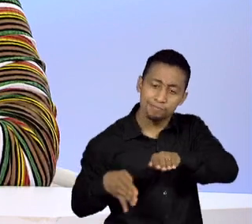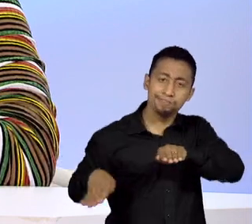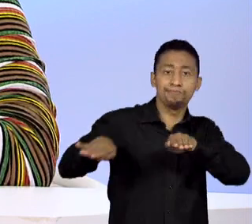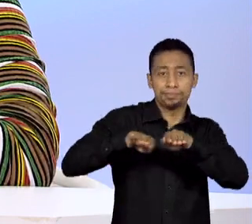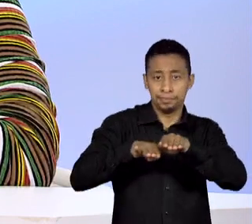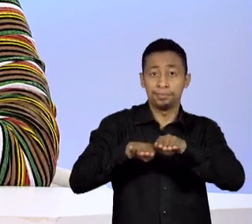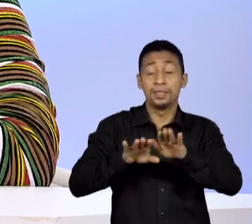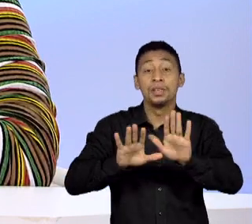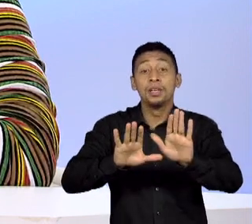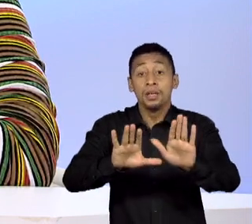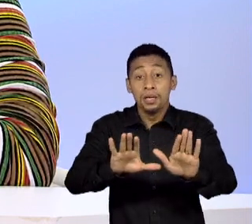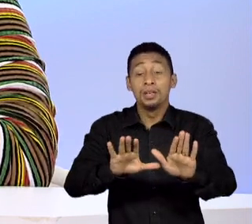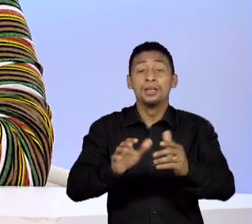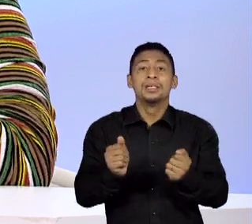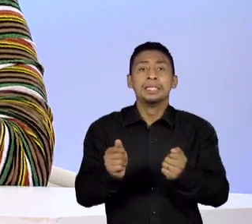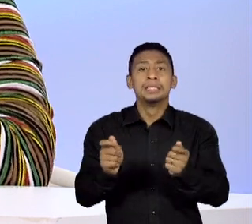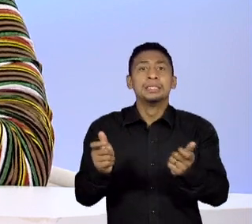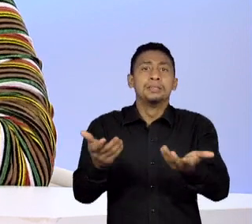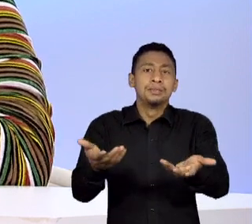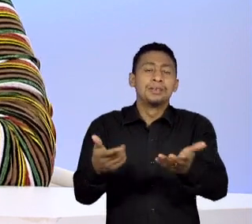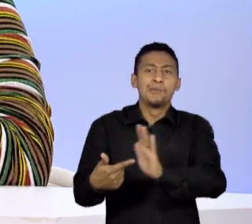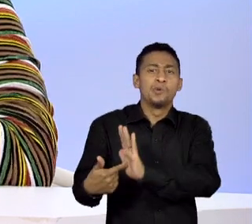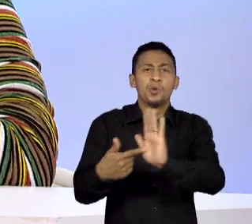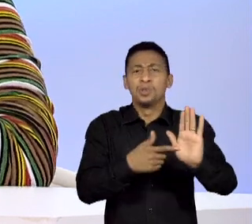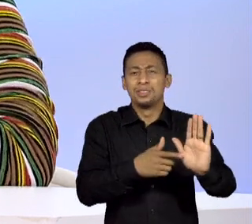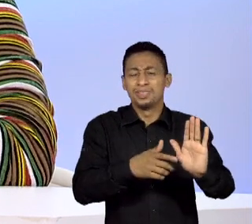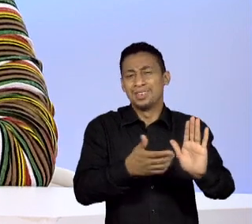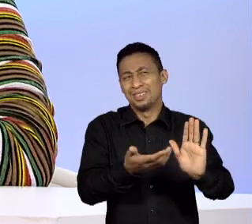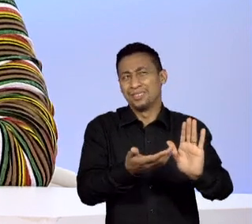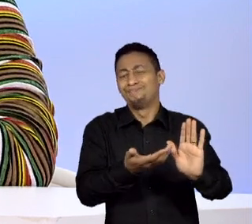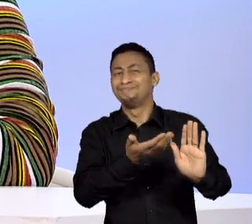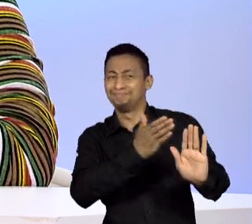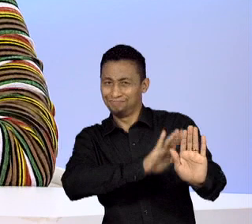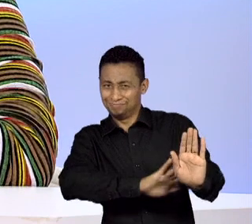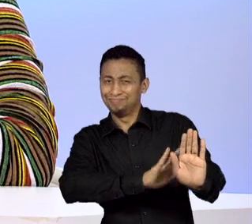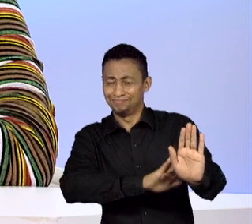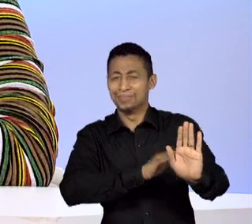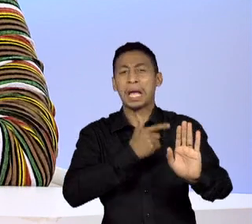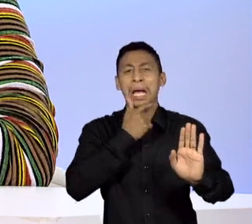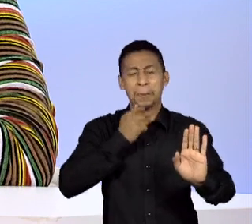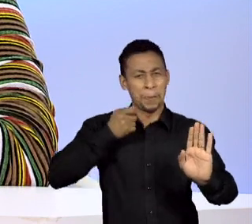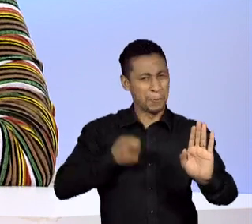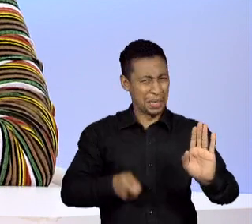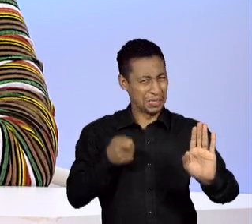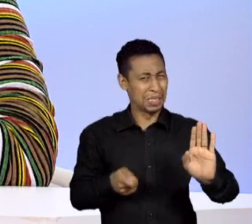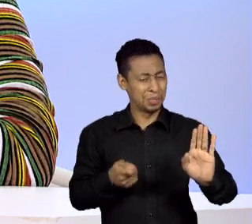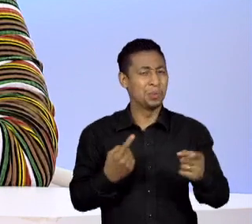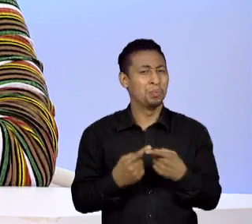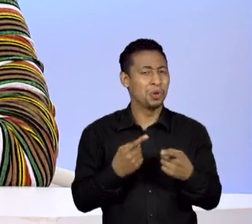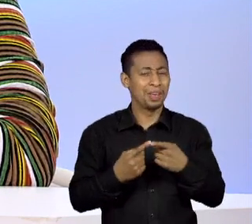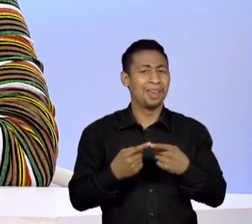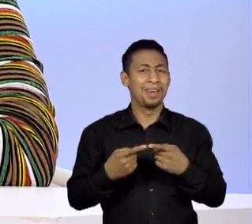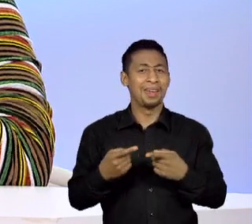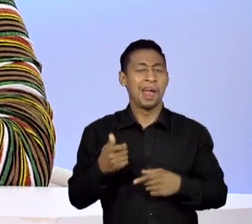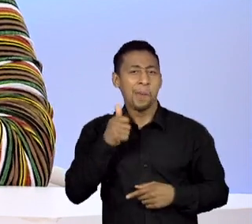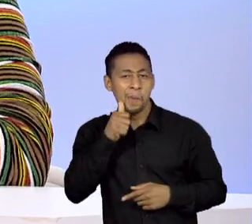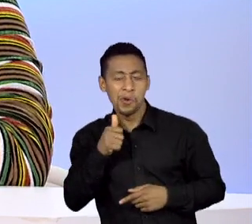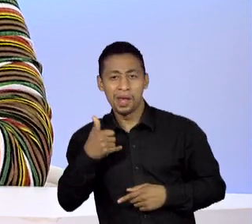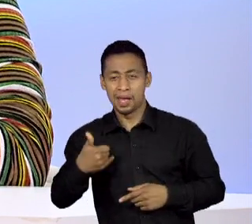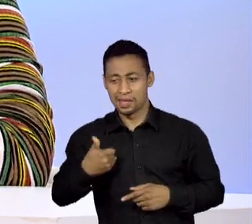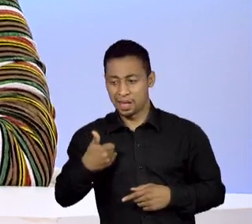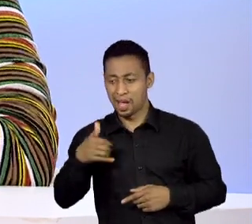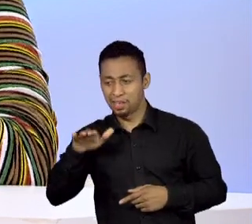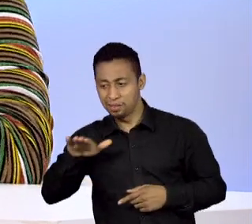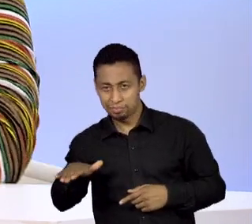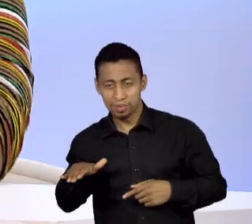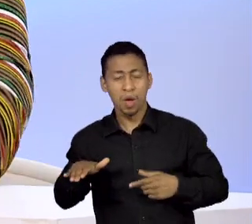seria uma forma de reproduzir uma lógica machista essa diferença de idade, né, entre esse casal,